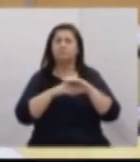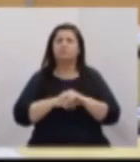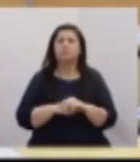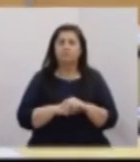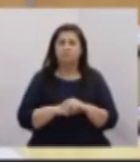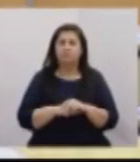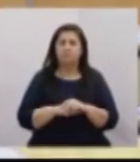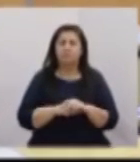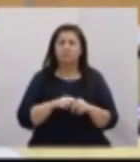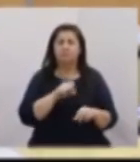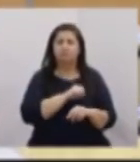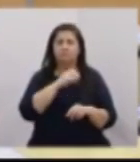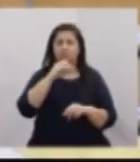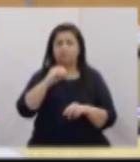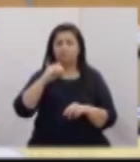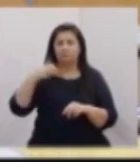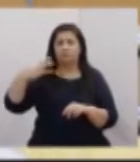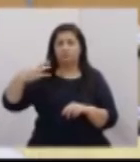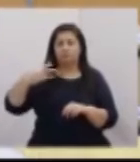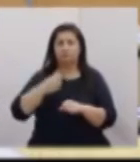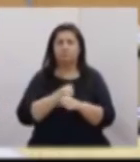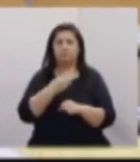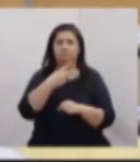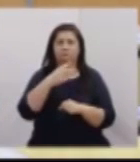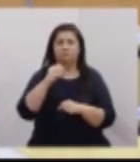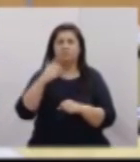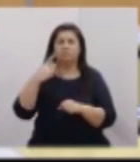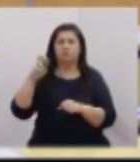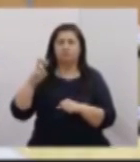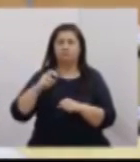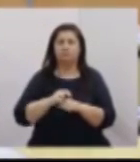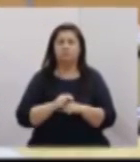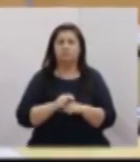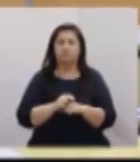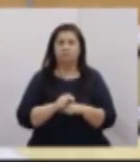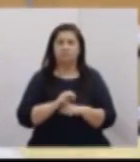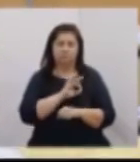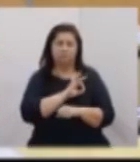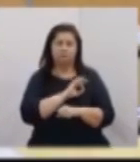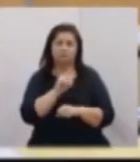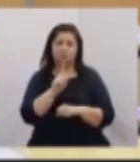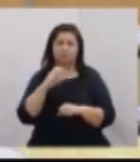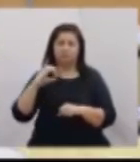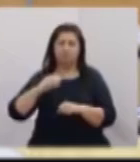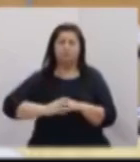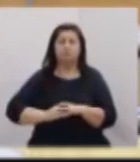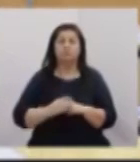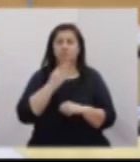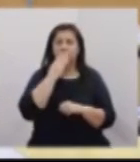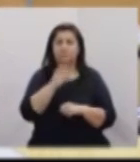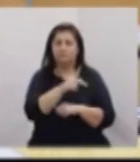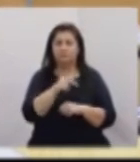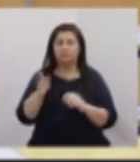número 003/2015 para o cargo de Guarda Civil Municipal, Requeremos ao excelentíssimo senhor presidente dessa casa,